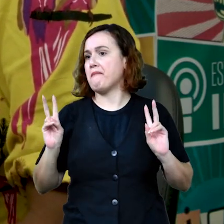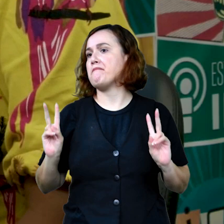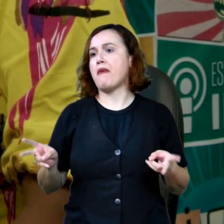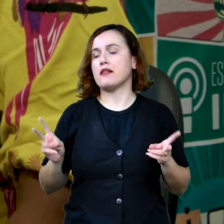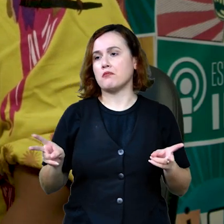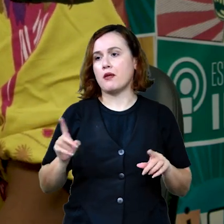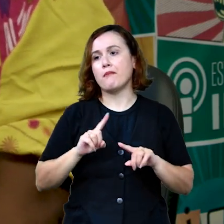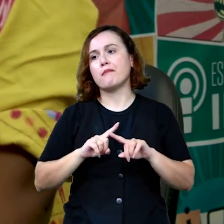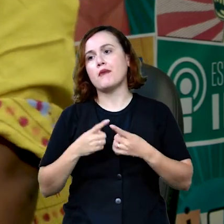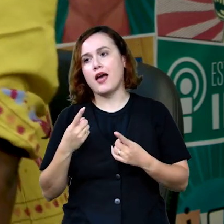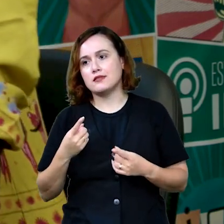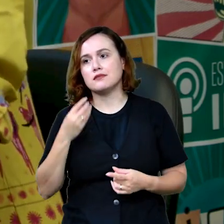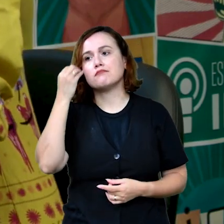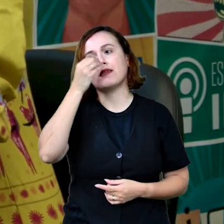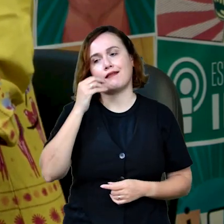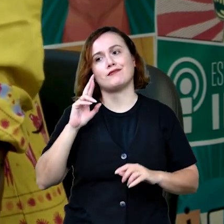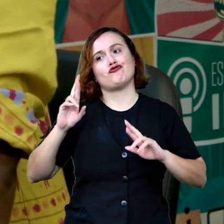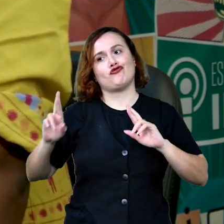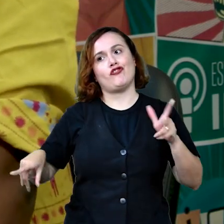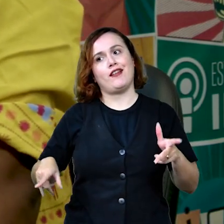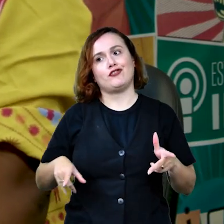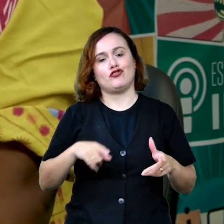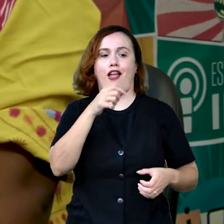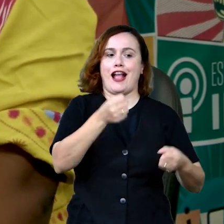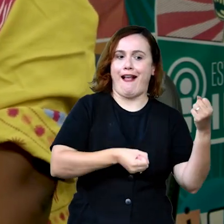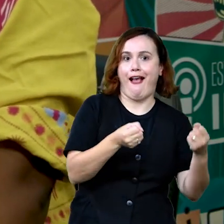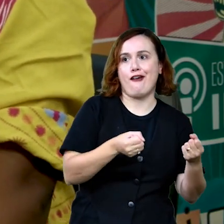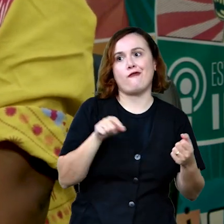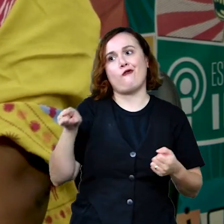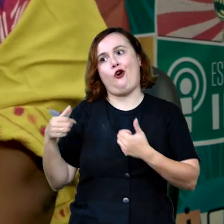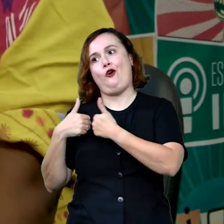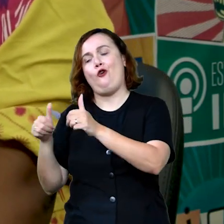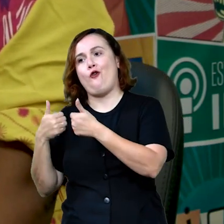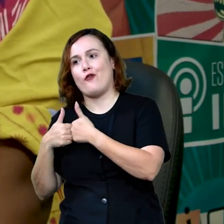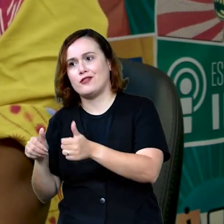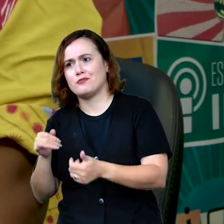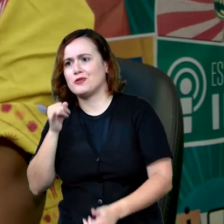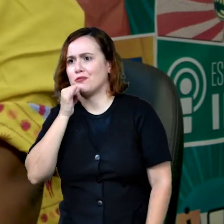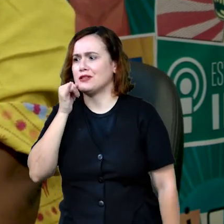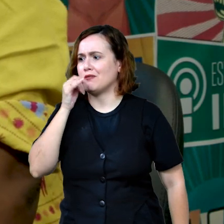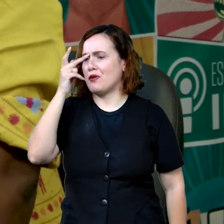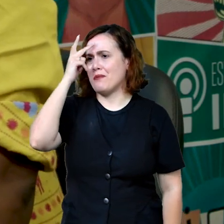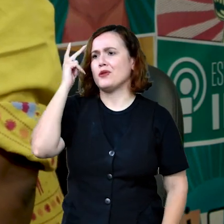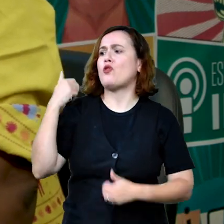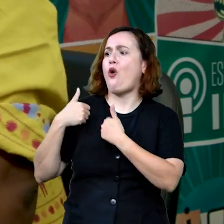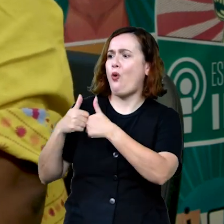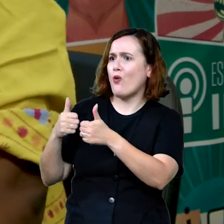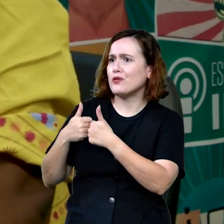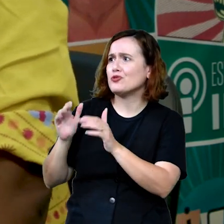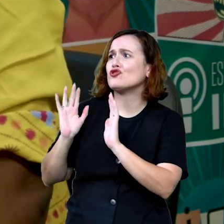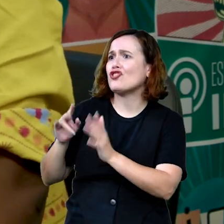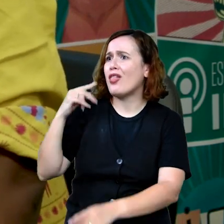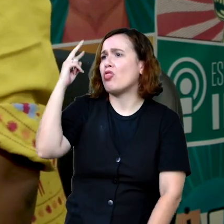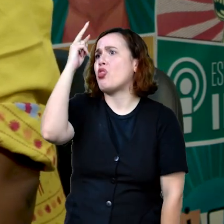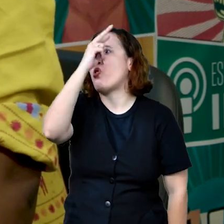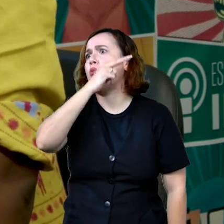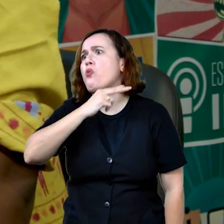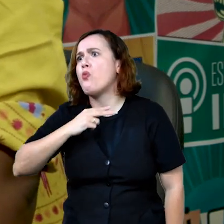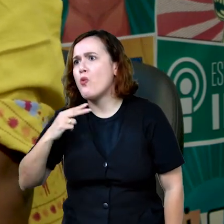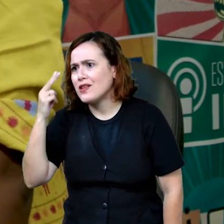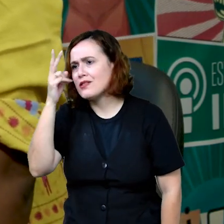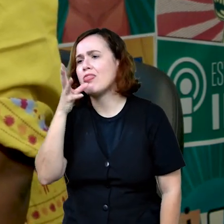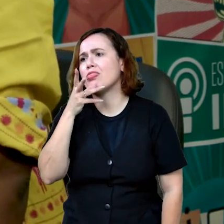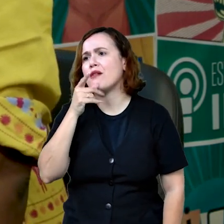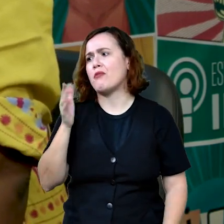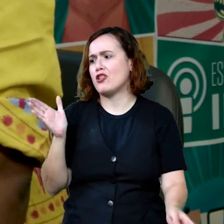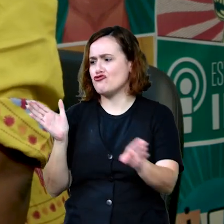né, saber equilibrar isso, assim, cara, a pessoa estava já 2 horas no ônibus, assim, o que eu posso fazer para facilitar a vida dela, ao